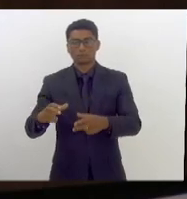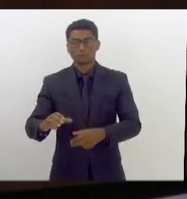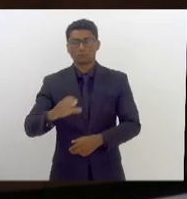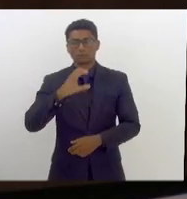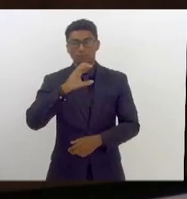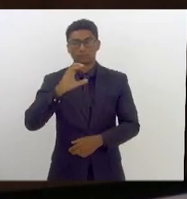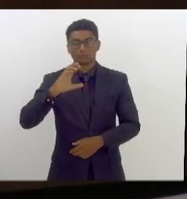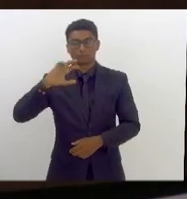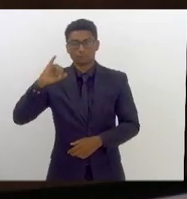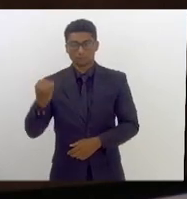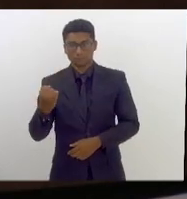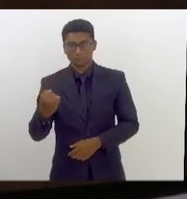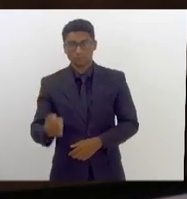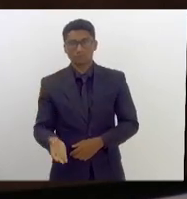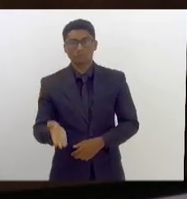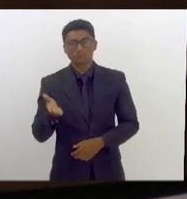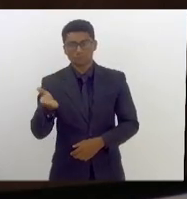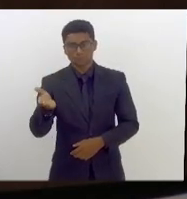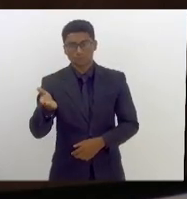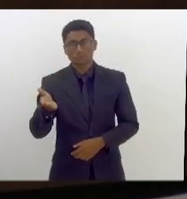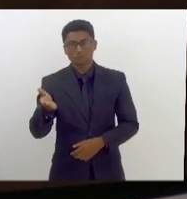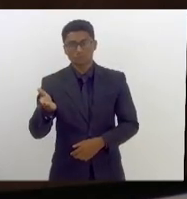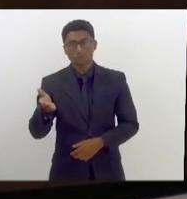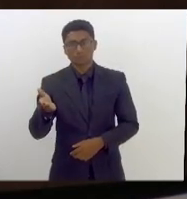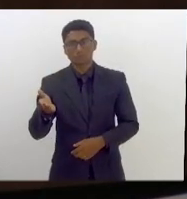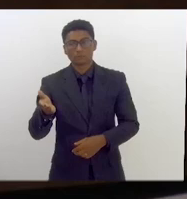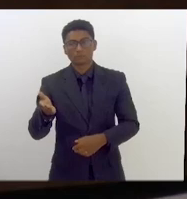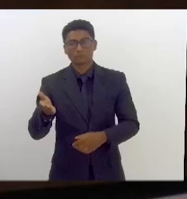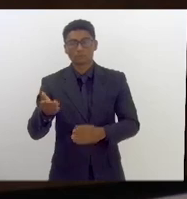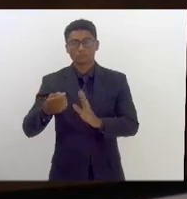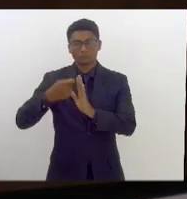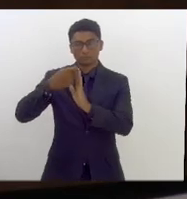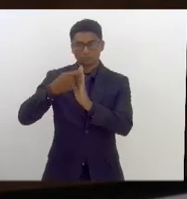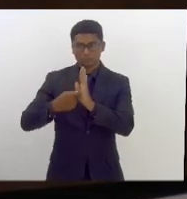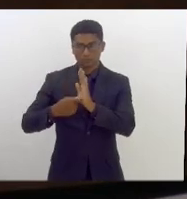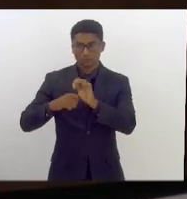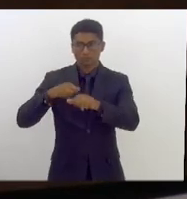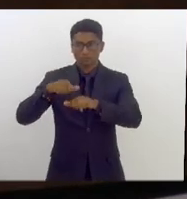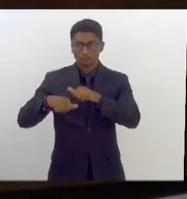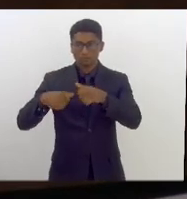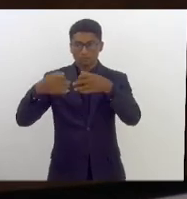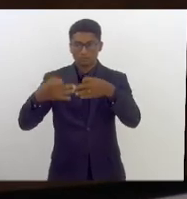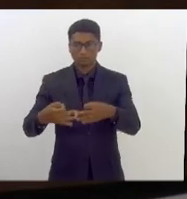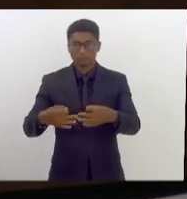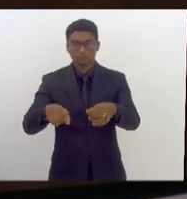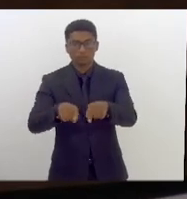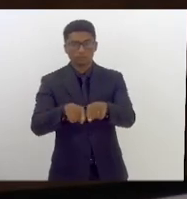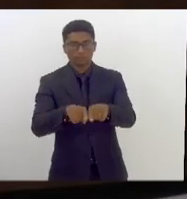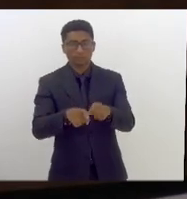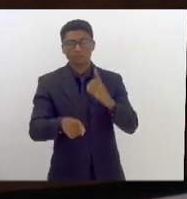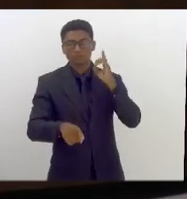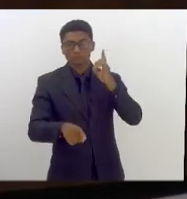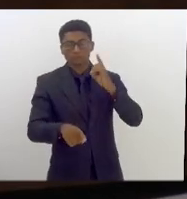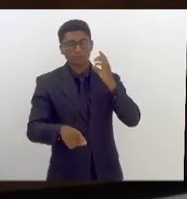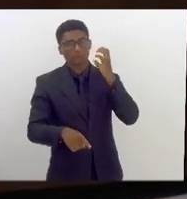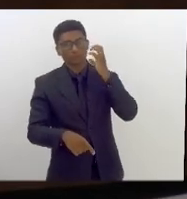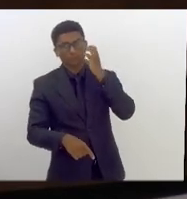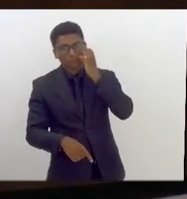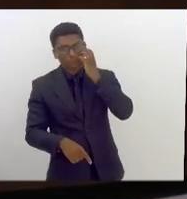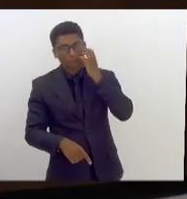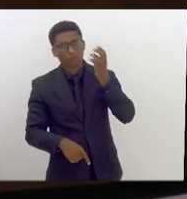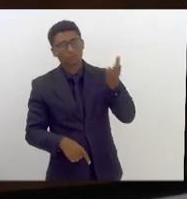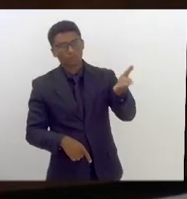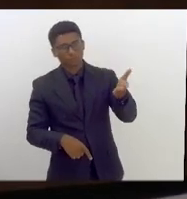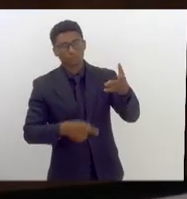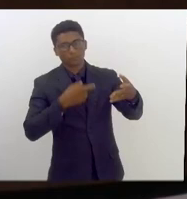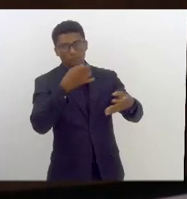Constituição e Justiça, que fez apenas uma formatação correta. Os comentários também do nosso querido deputado Valdec